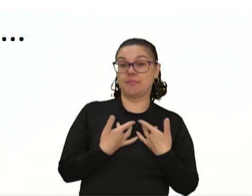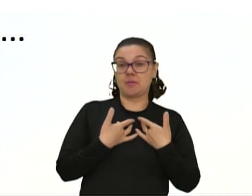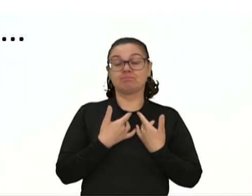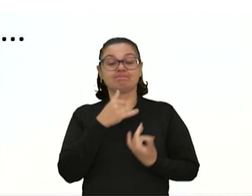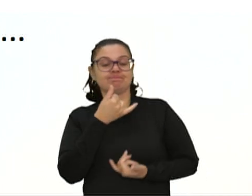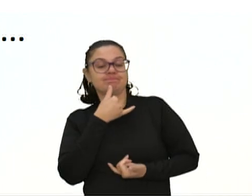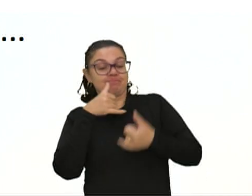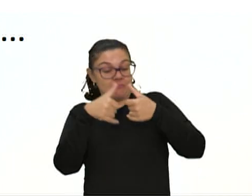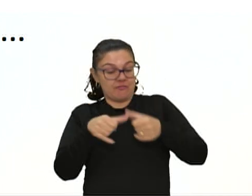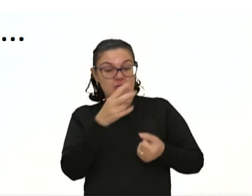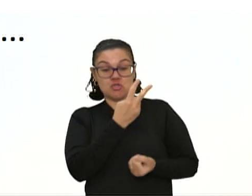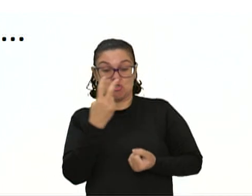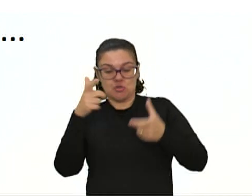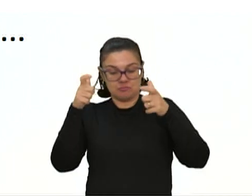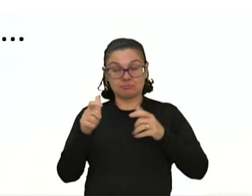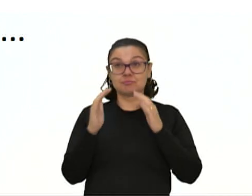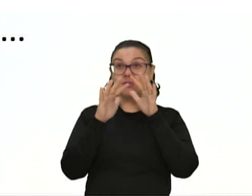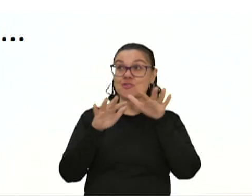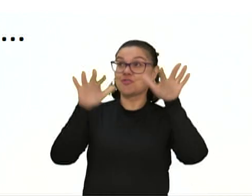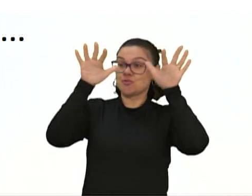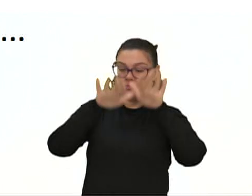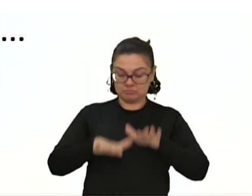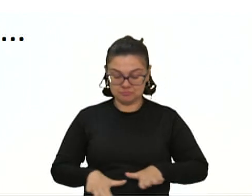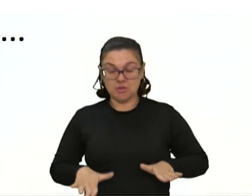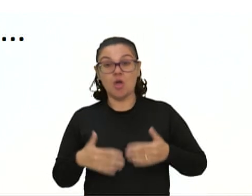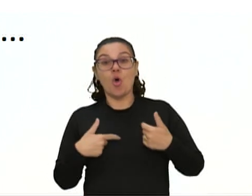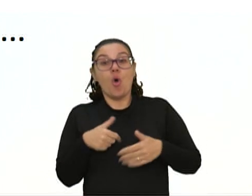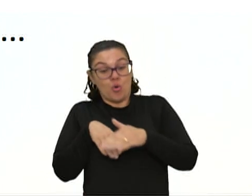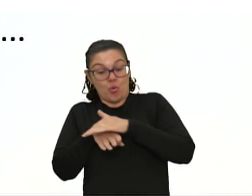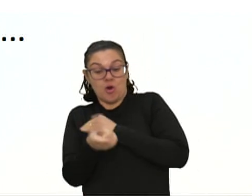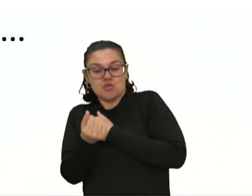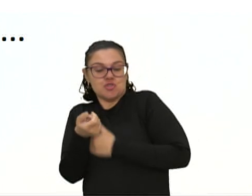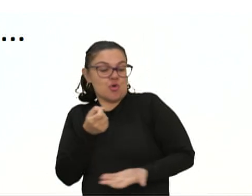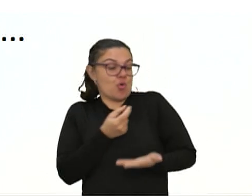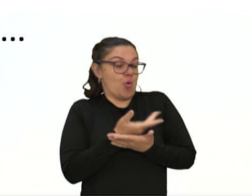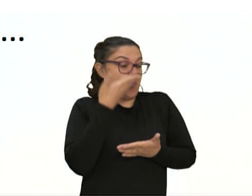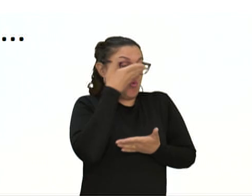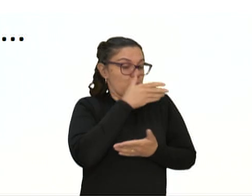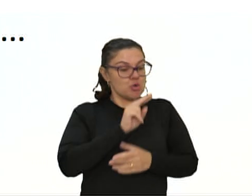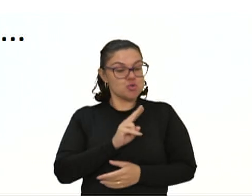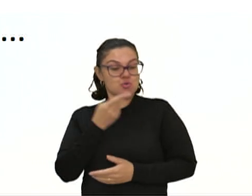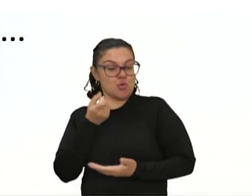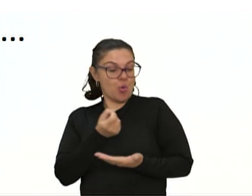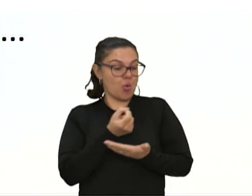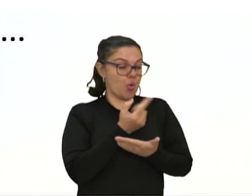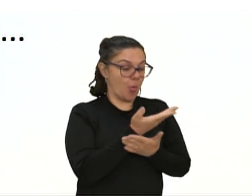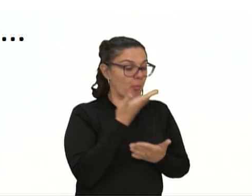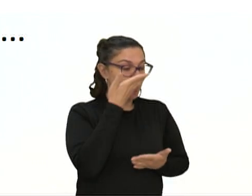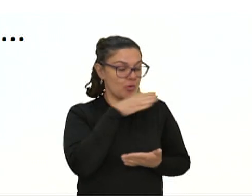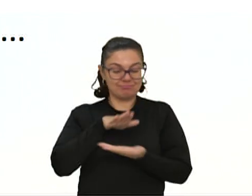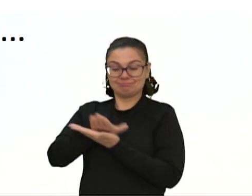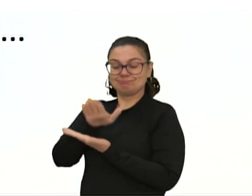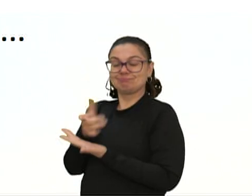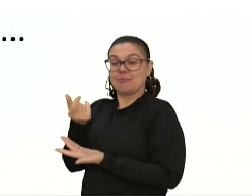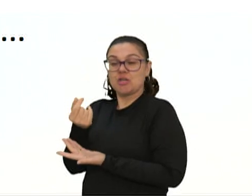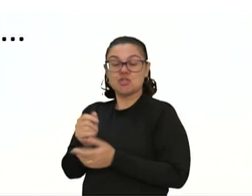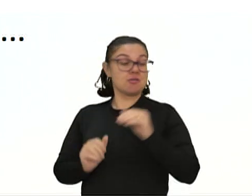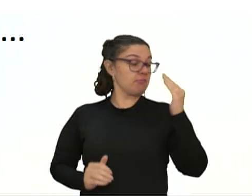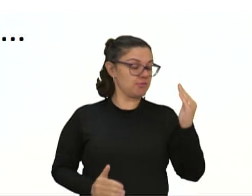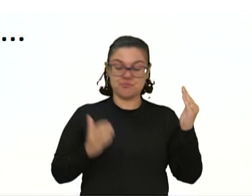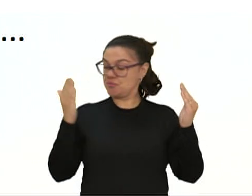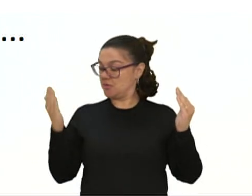mesmo tempo nos 2 lugares. Ou guardo dinheiro e não compro doce, ou compro o doce e gasto dinheiro. Ou isto